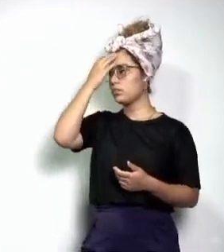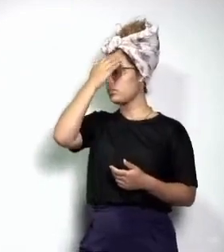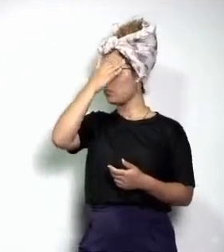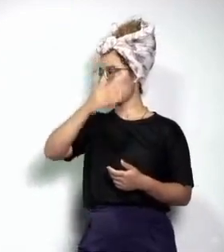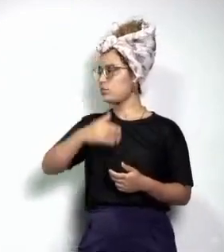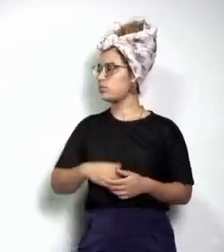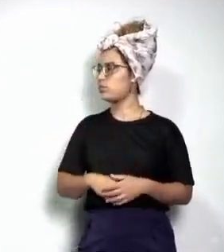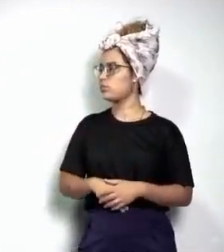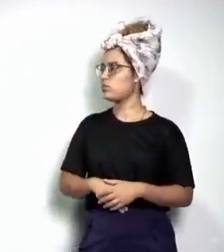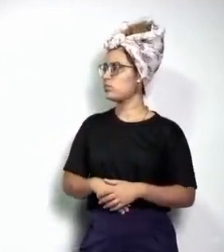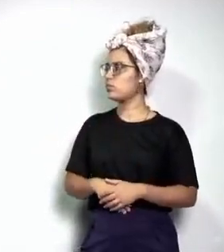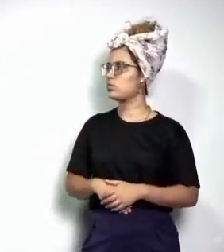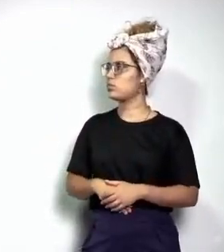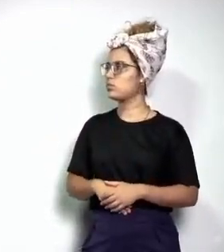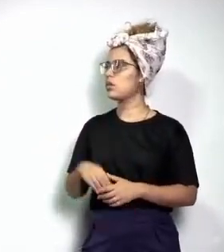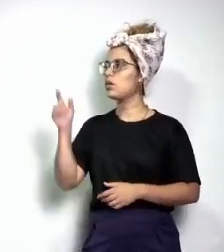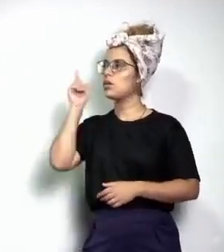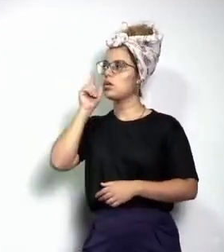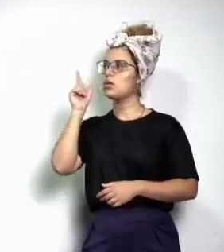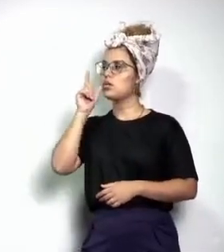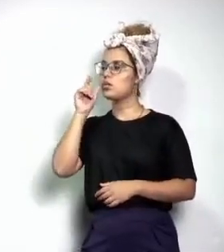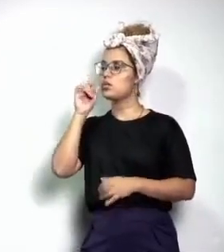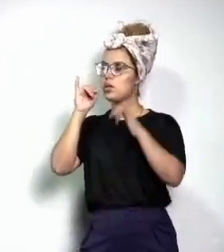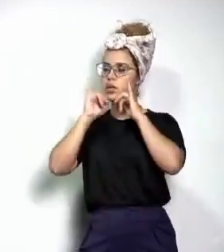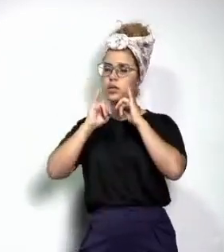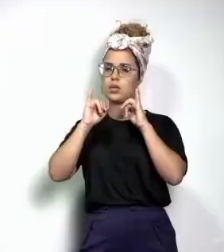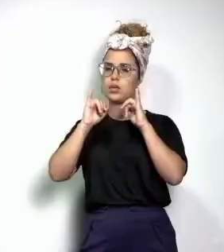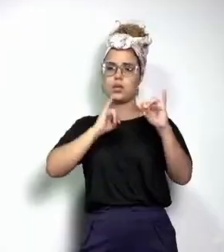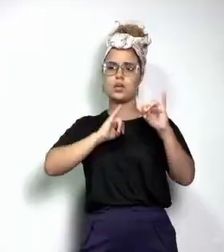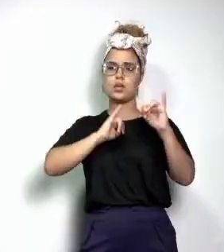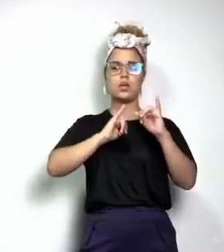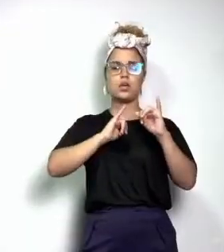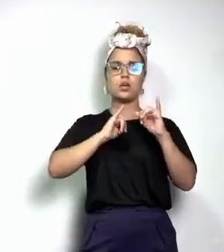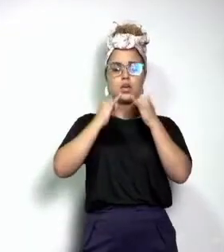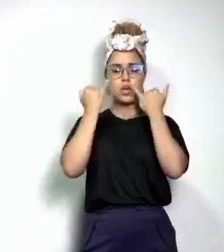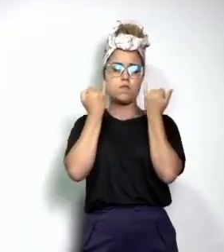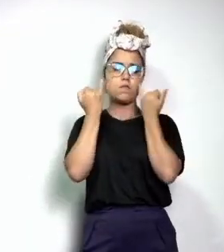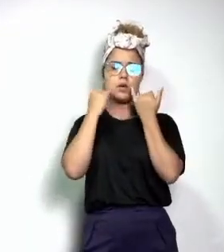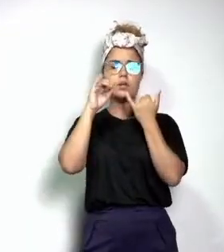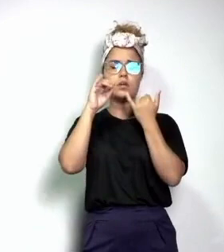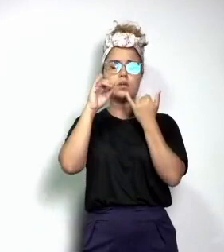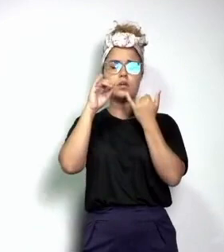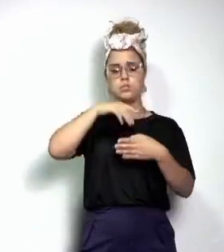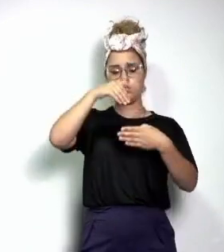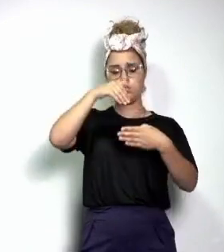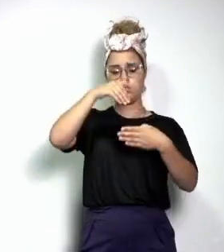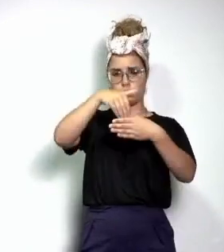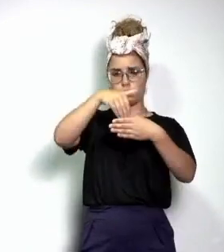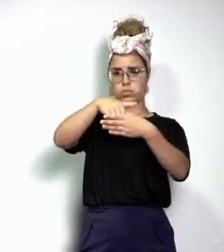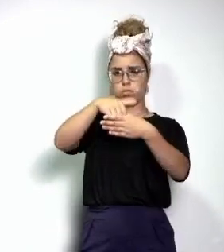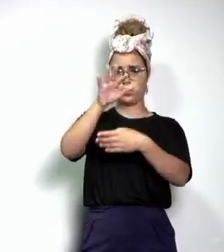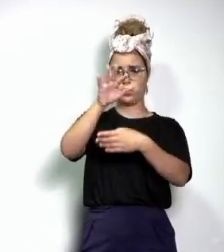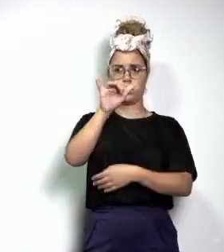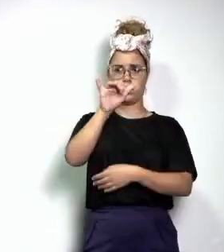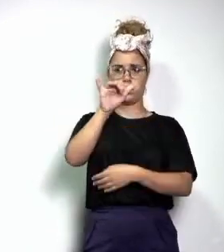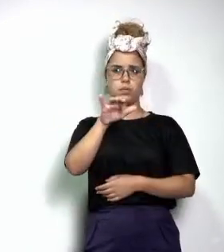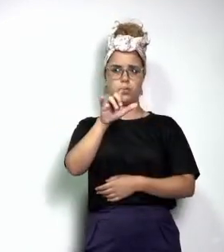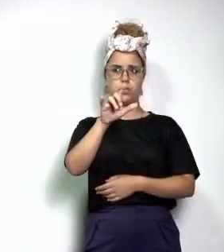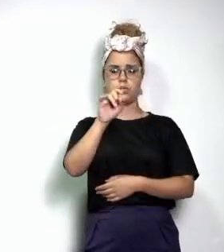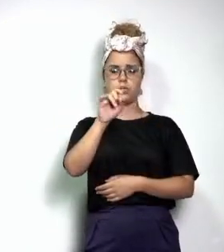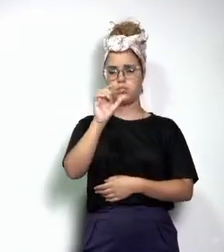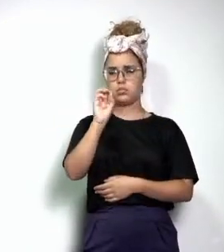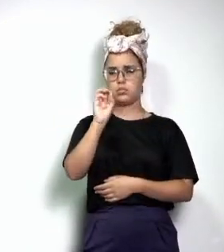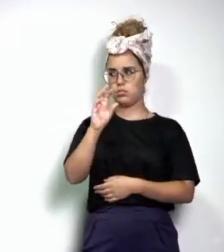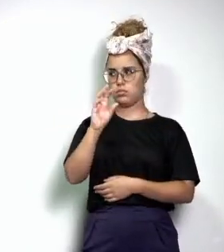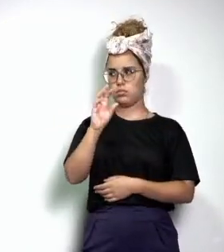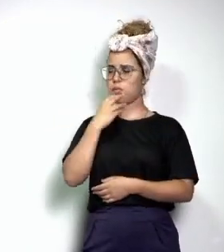E aqui, a gente ainda consegue colocar informação de filtro se for necessário. Então, é basicamente isso, assim, uma claquete,